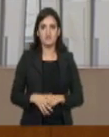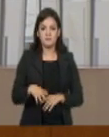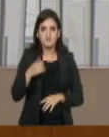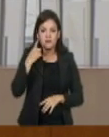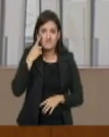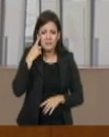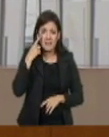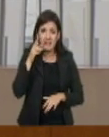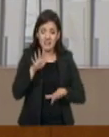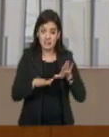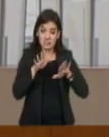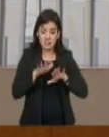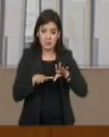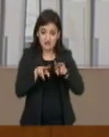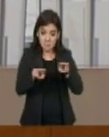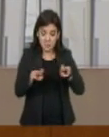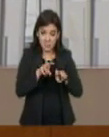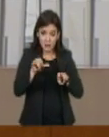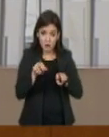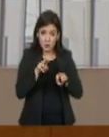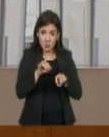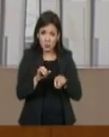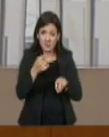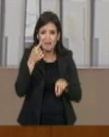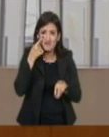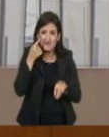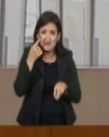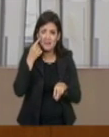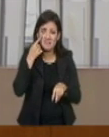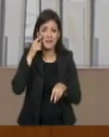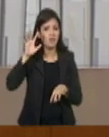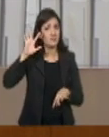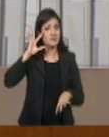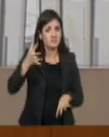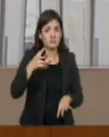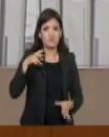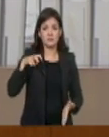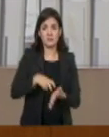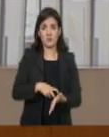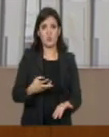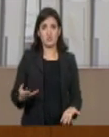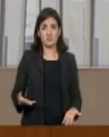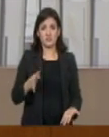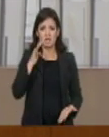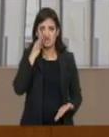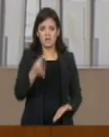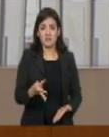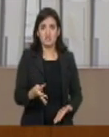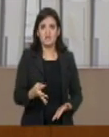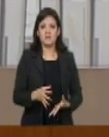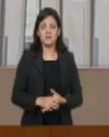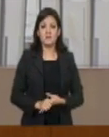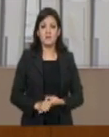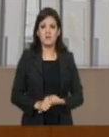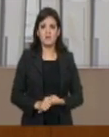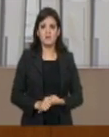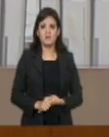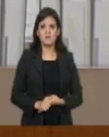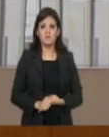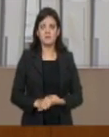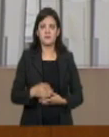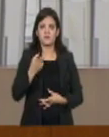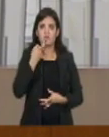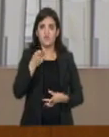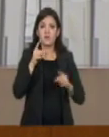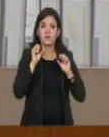no plenário do júri, um veredicto de condenação e, ao final, o juiz dizer que pode